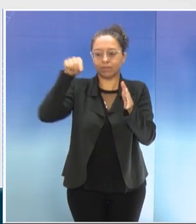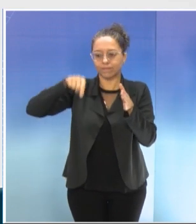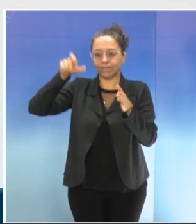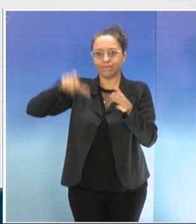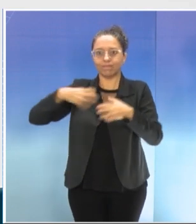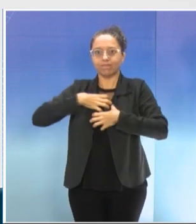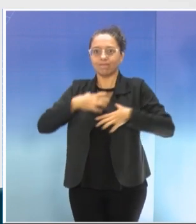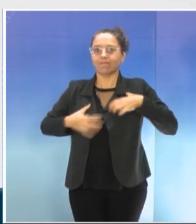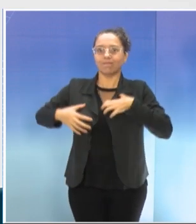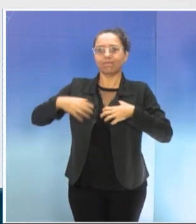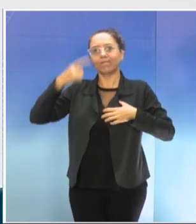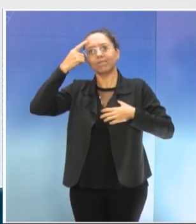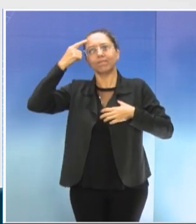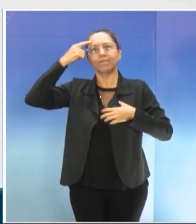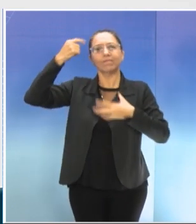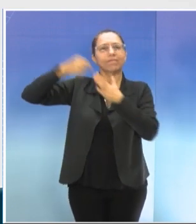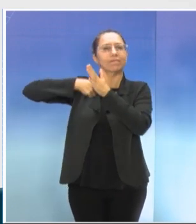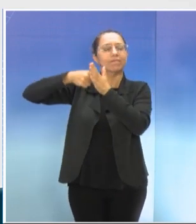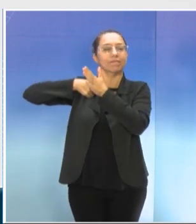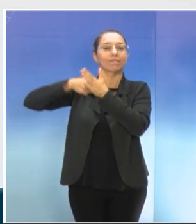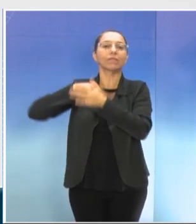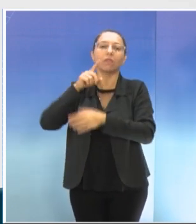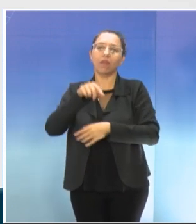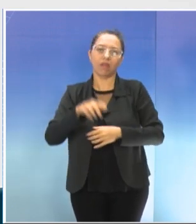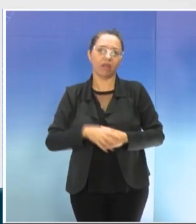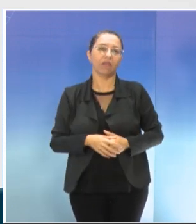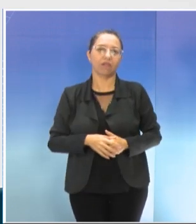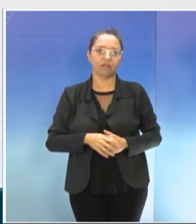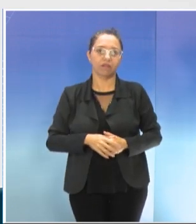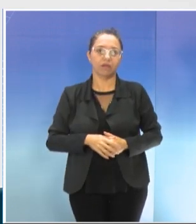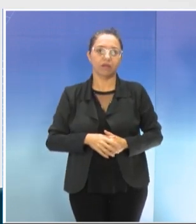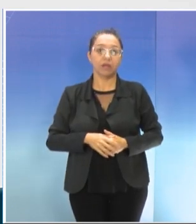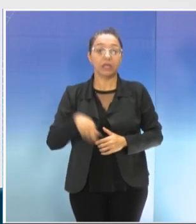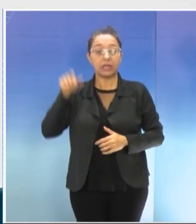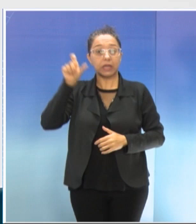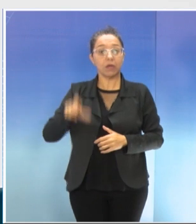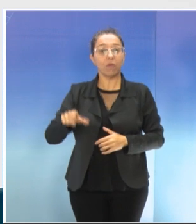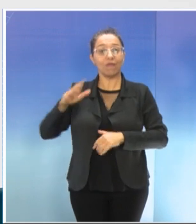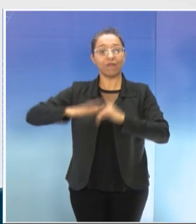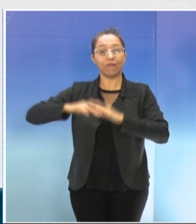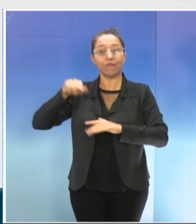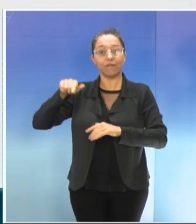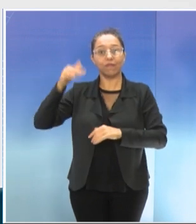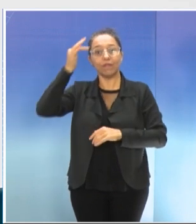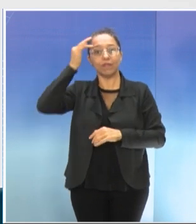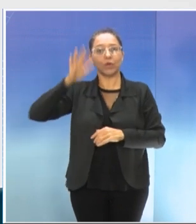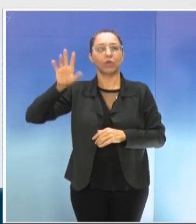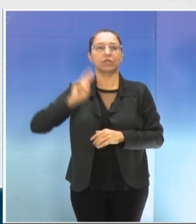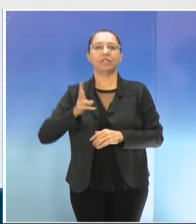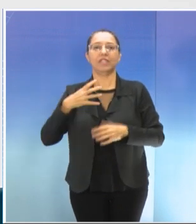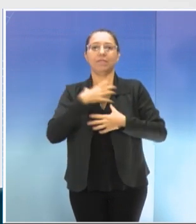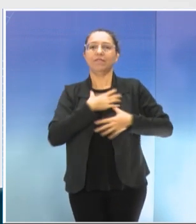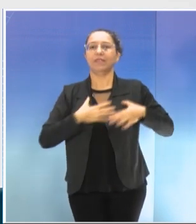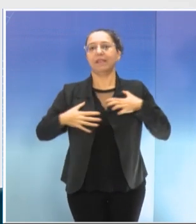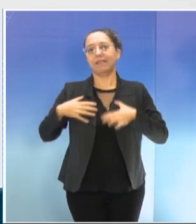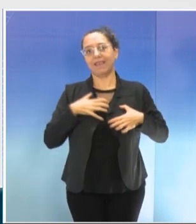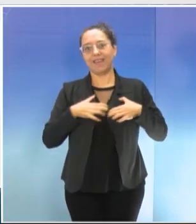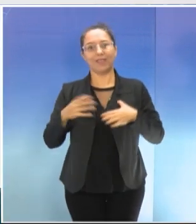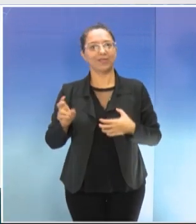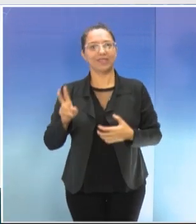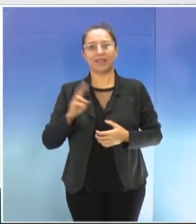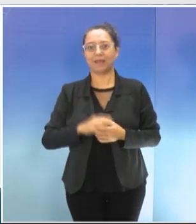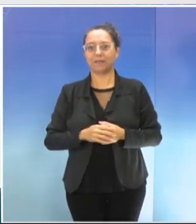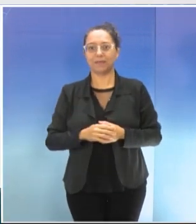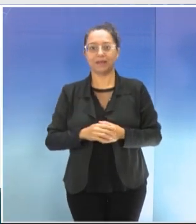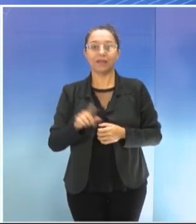à inquietude do questionamento. O filósofo, então, sempre vai ser muito rigoroso e sempre vai estar inquieto.